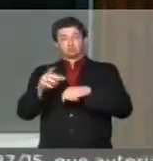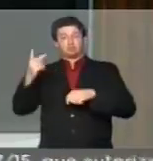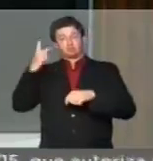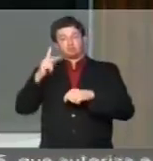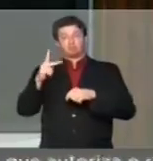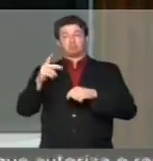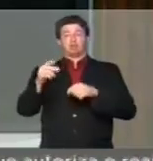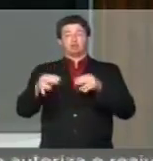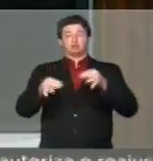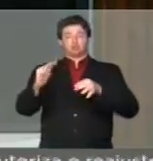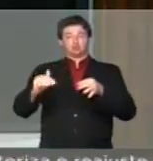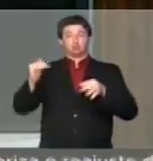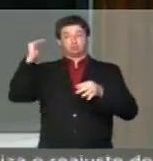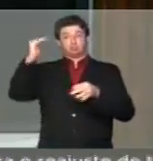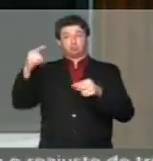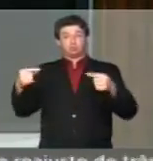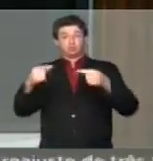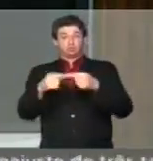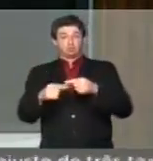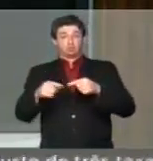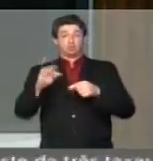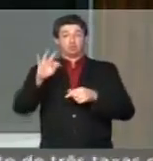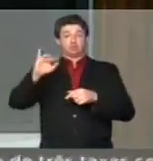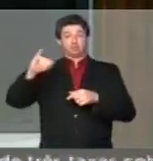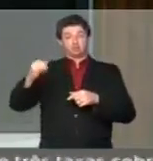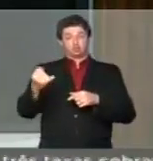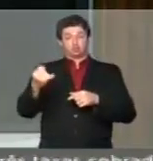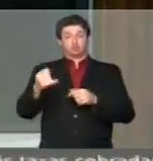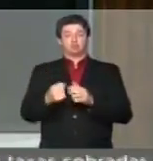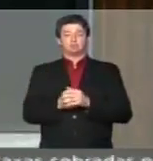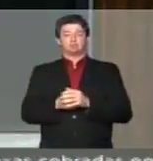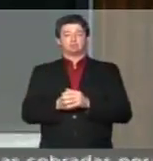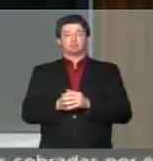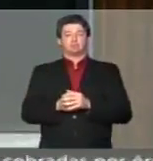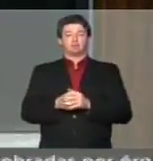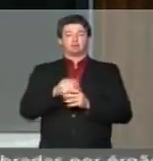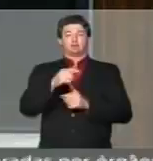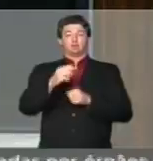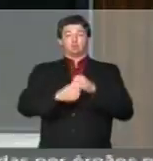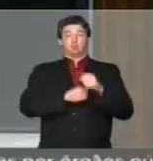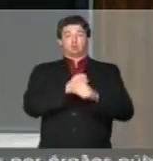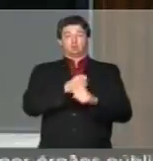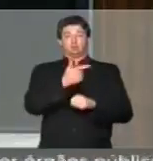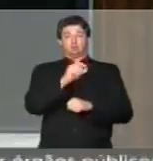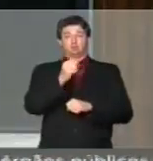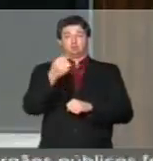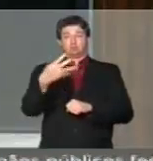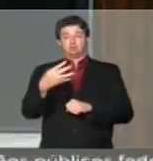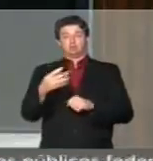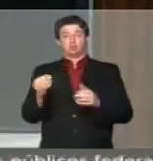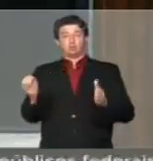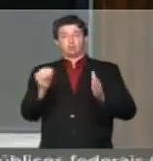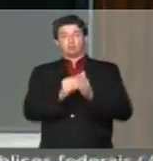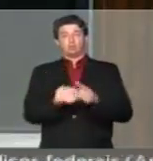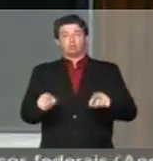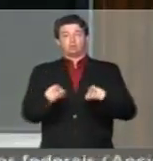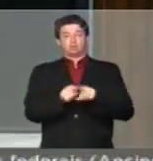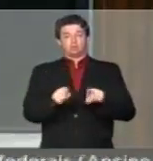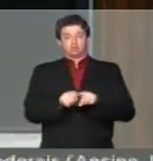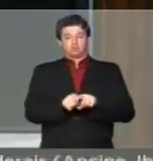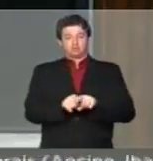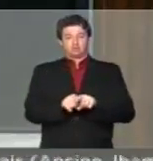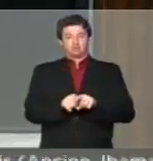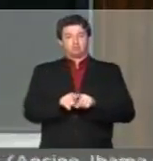tribunais superiores. De acordo com o Superior Tribunal de Justiça, no ano de 2014, foram interpostos perante os